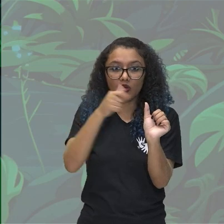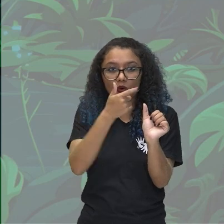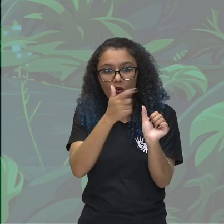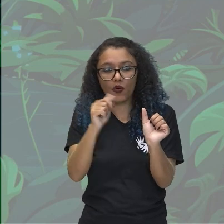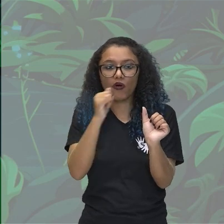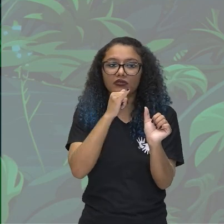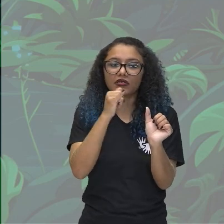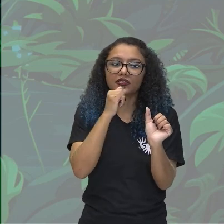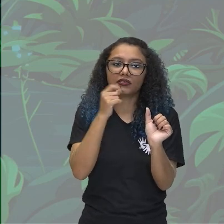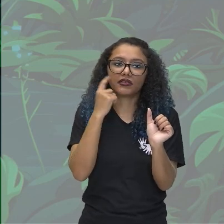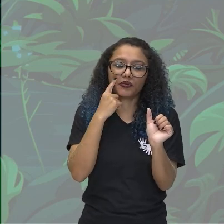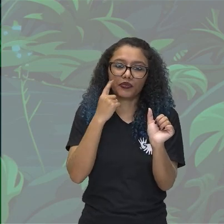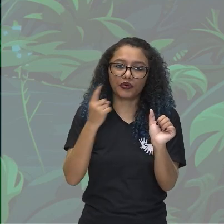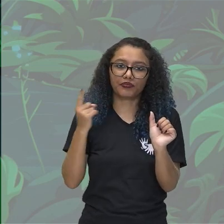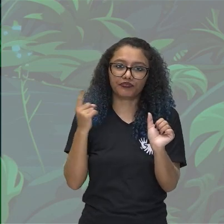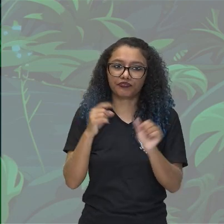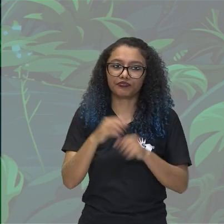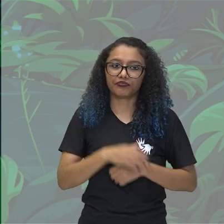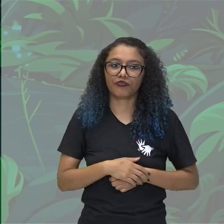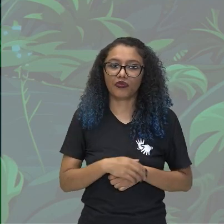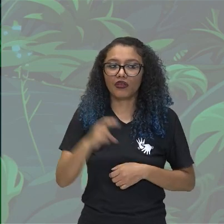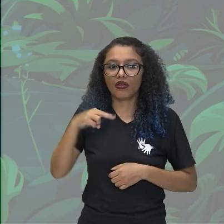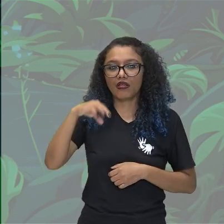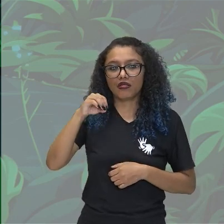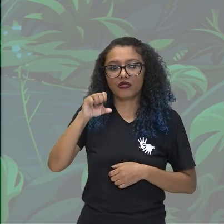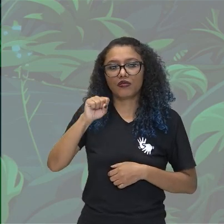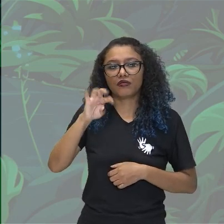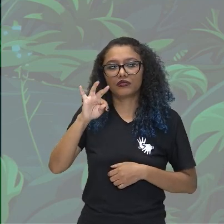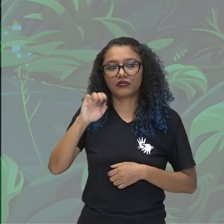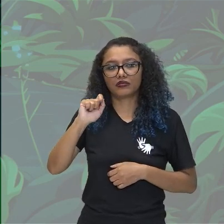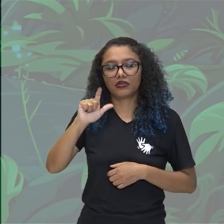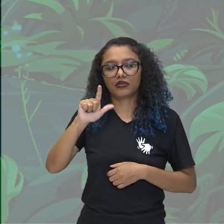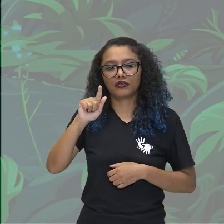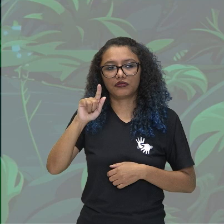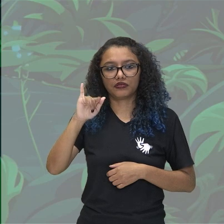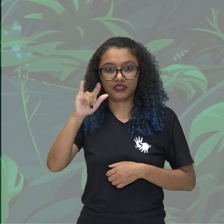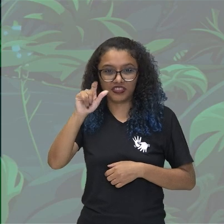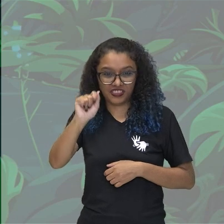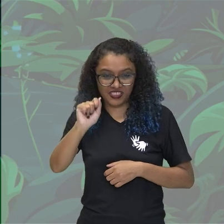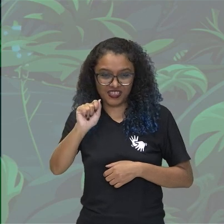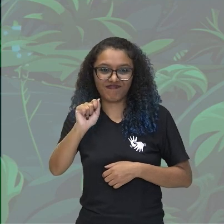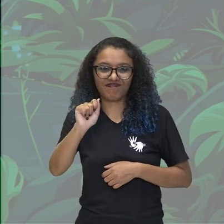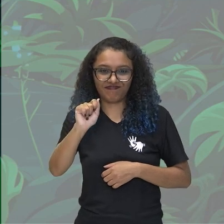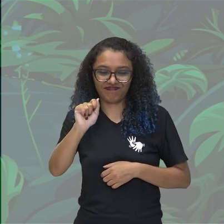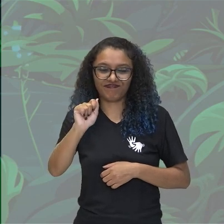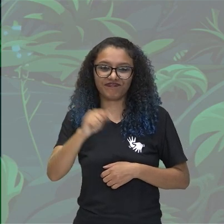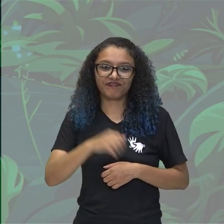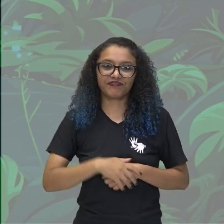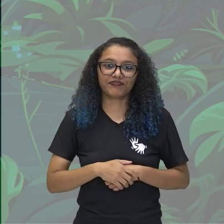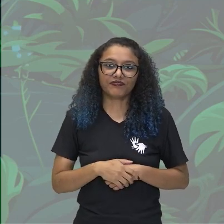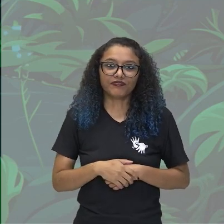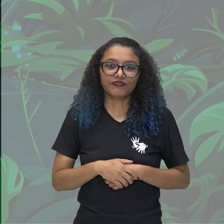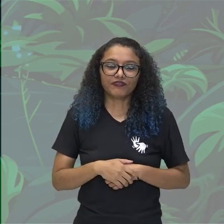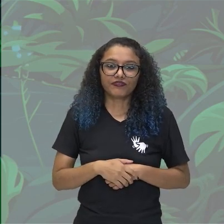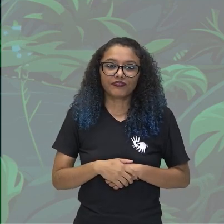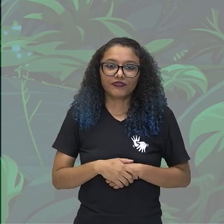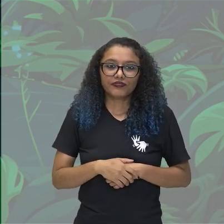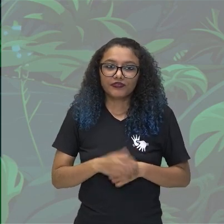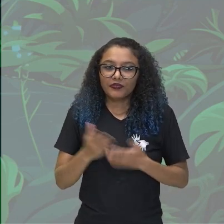O primeiro eu tenho nostalgia. Não, nostalgia é no espanhol, professora. Primeiro é